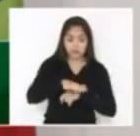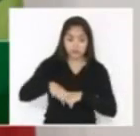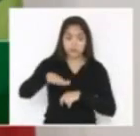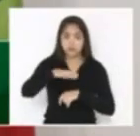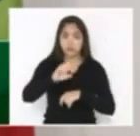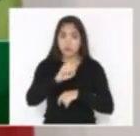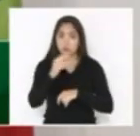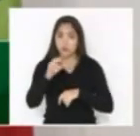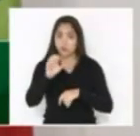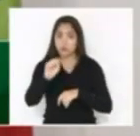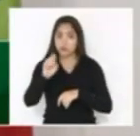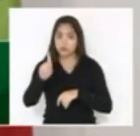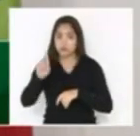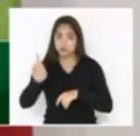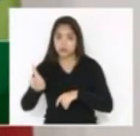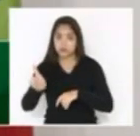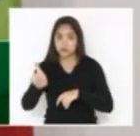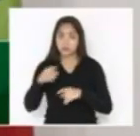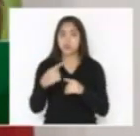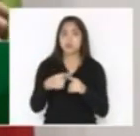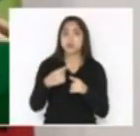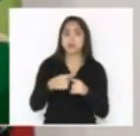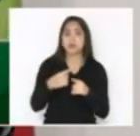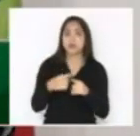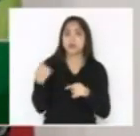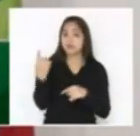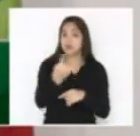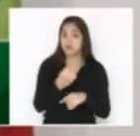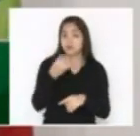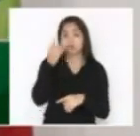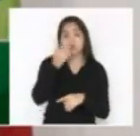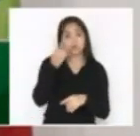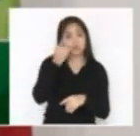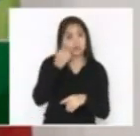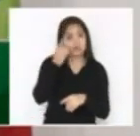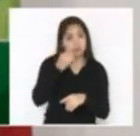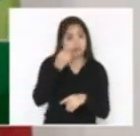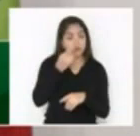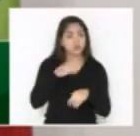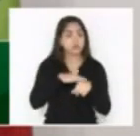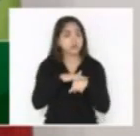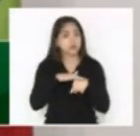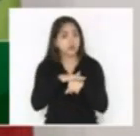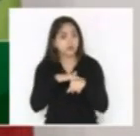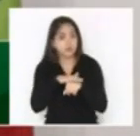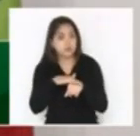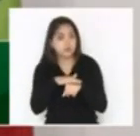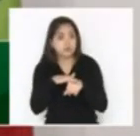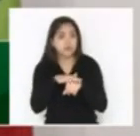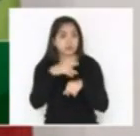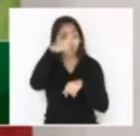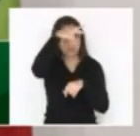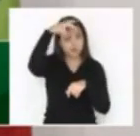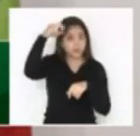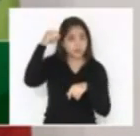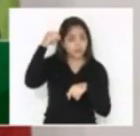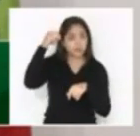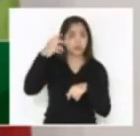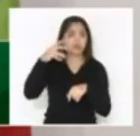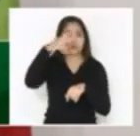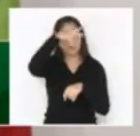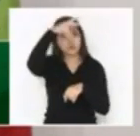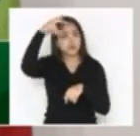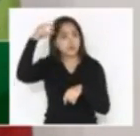agências regionais. Por quê? Porque nós, deputados, estamos conversando diretamente com os prefeitos e os prefeitos nos mandam